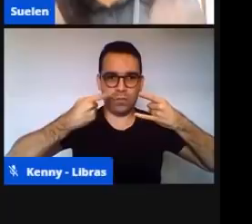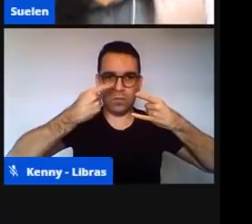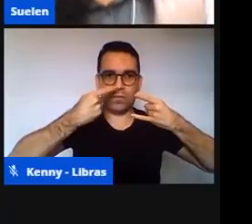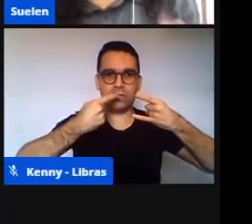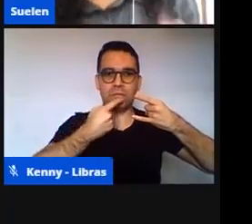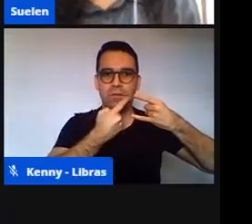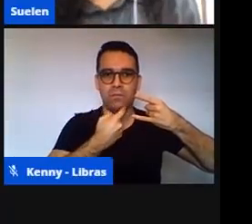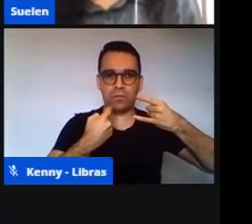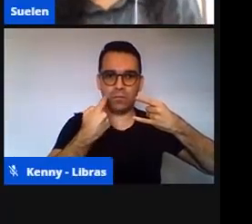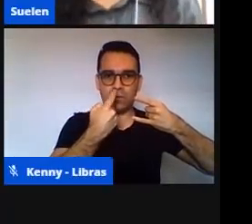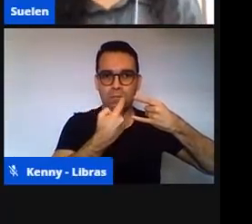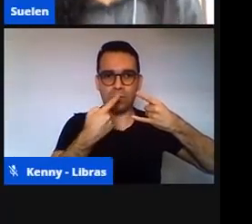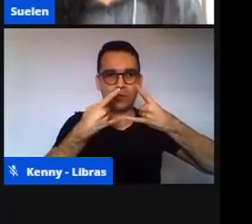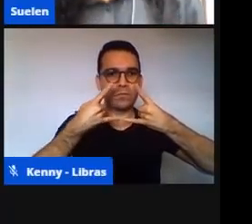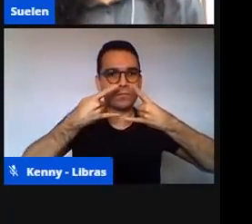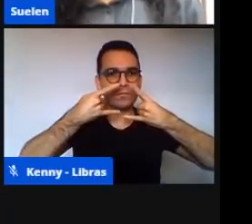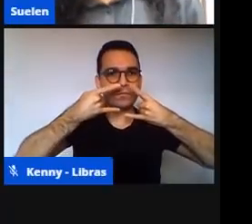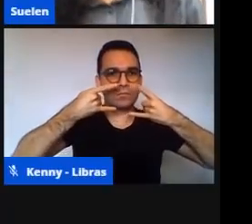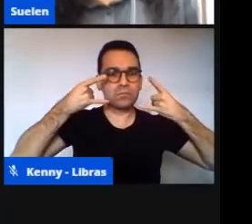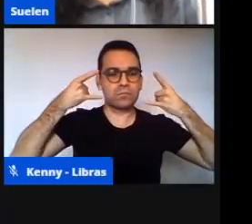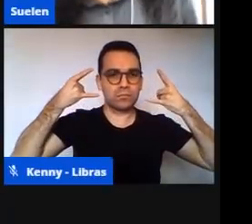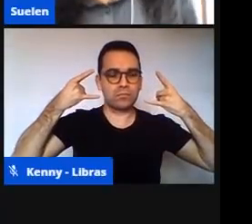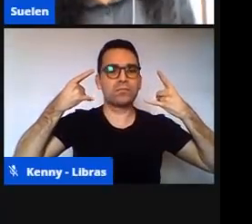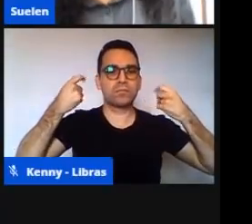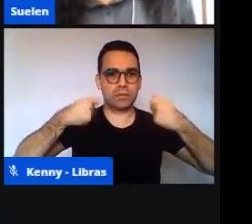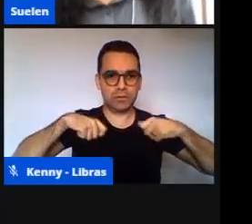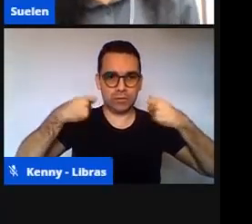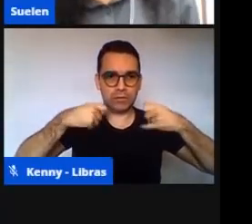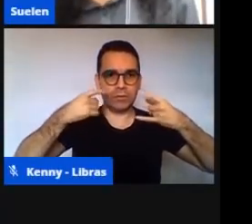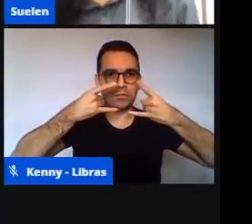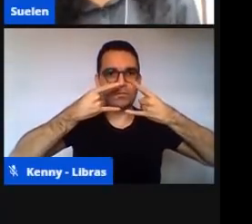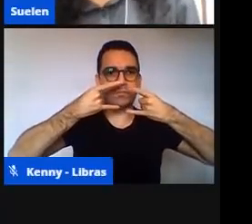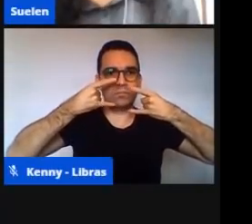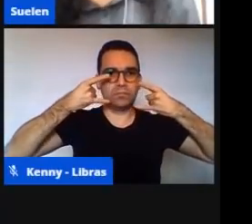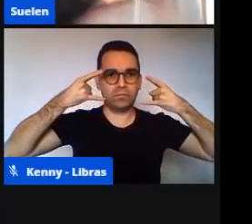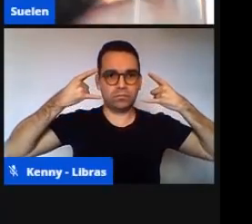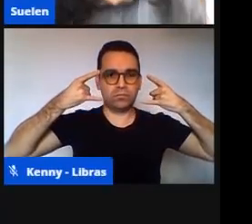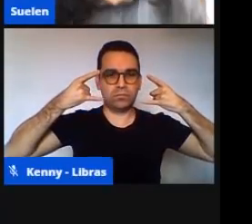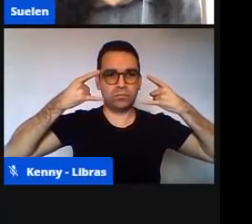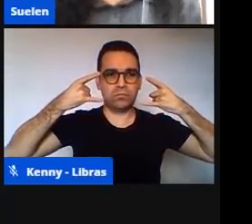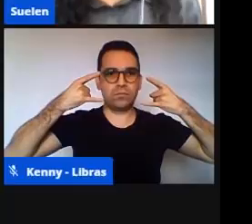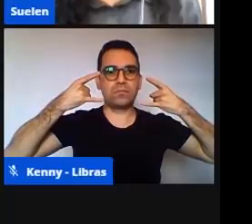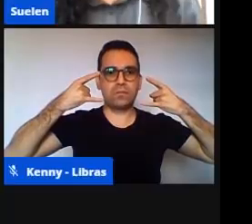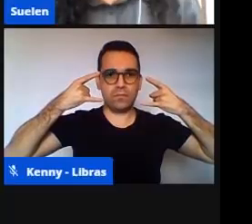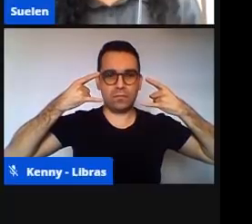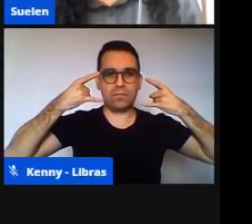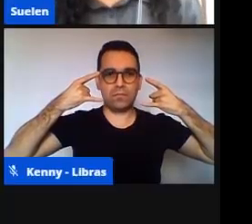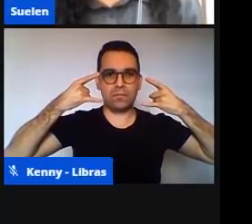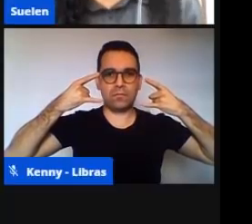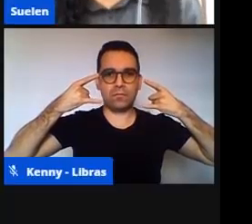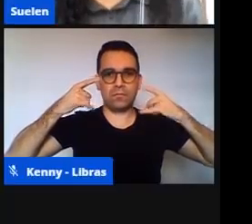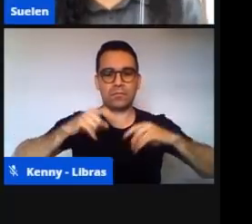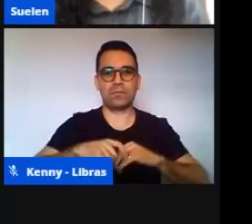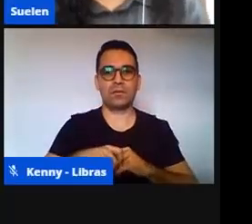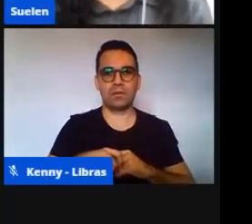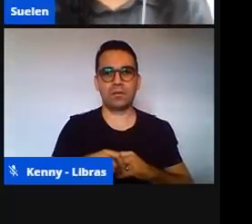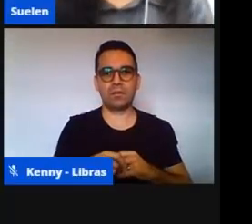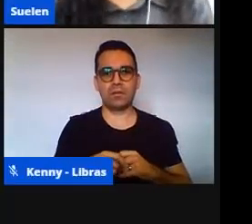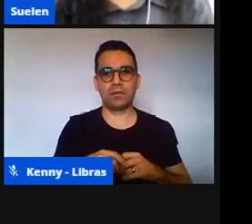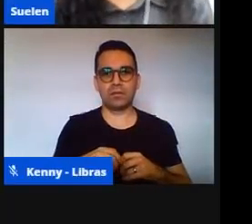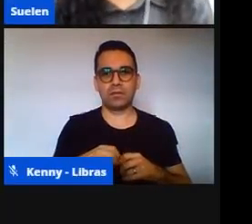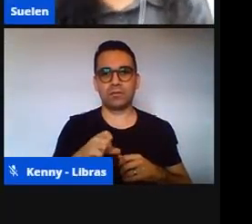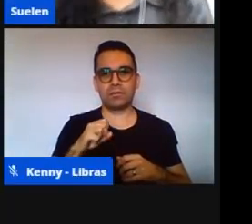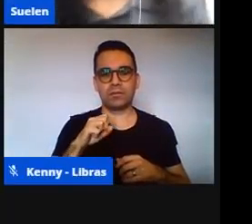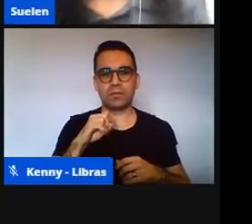boca, sem frestas. Se precisar mexer para ajustar a máscara, proceder à higienização das mãos